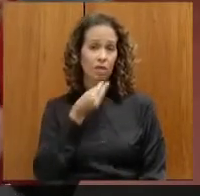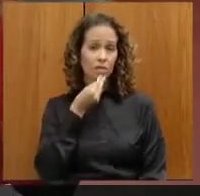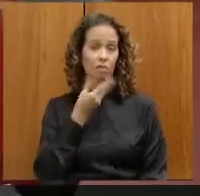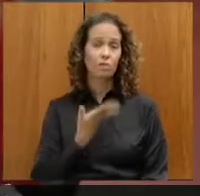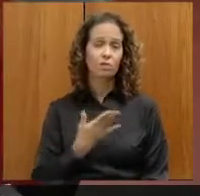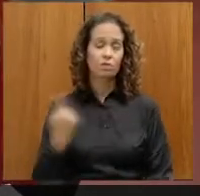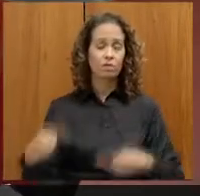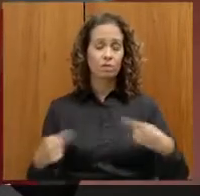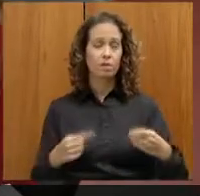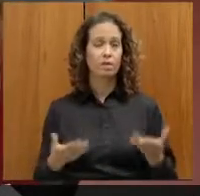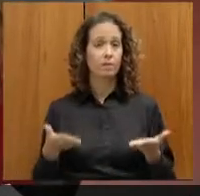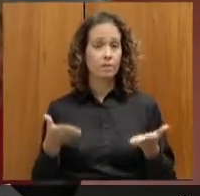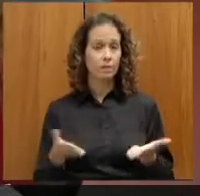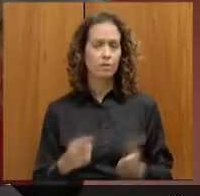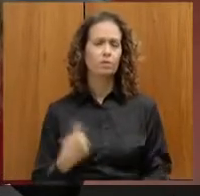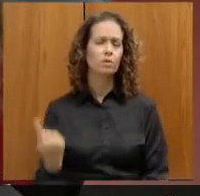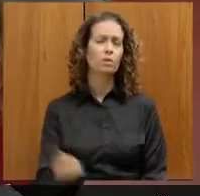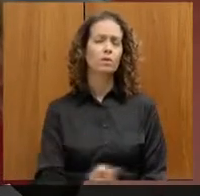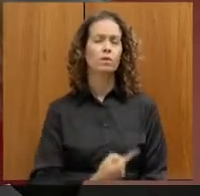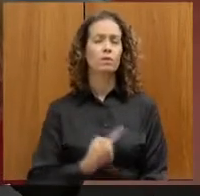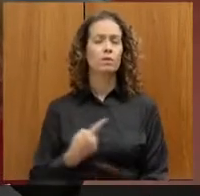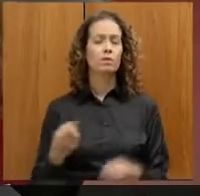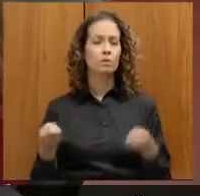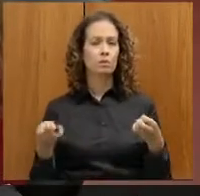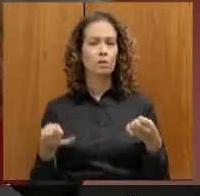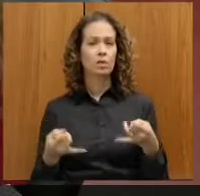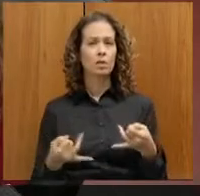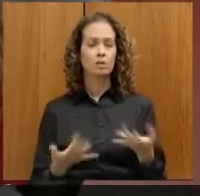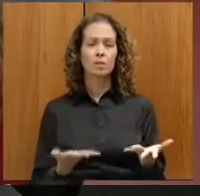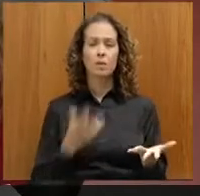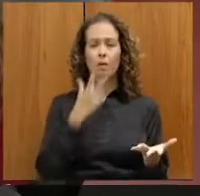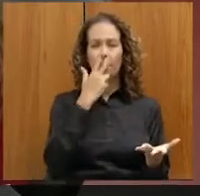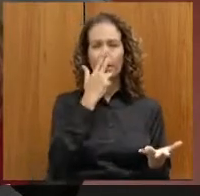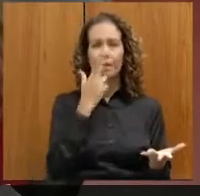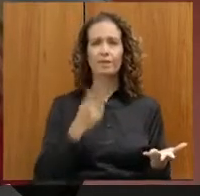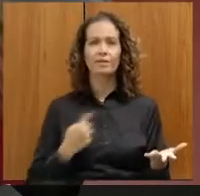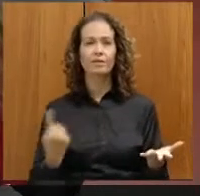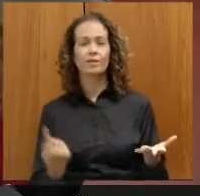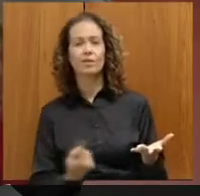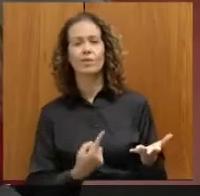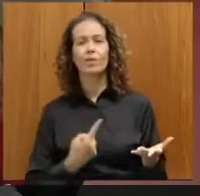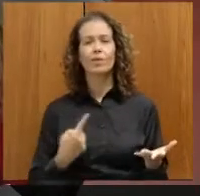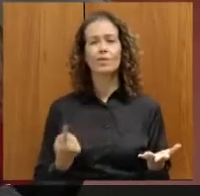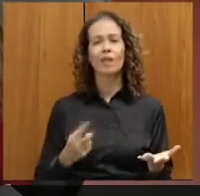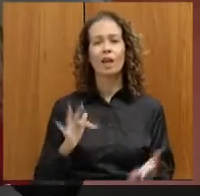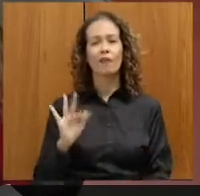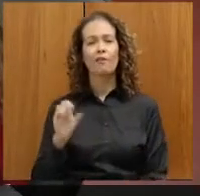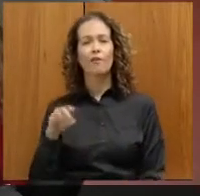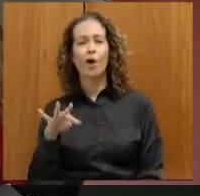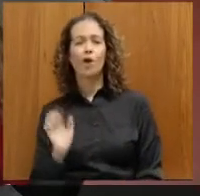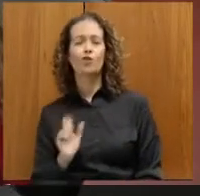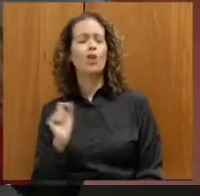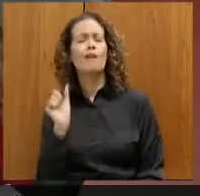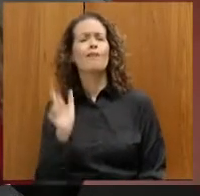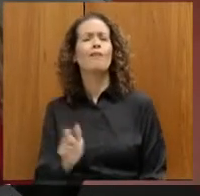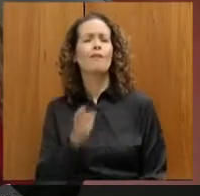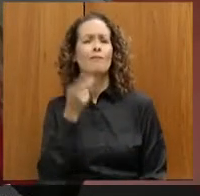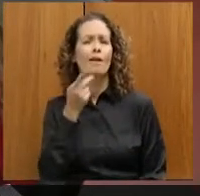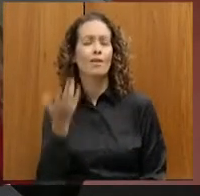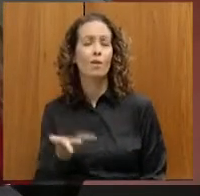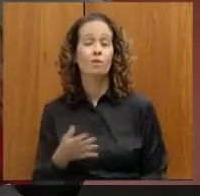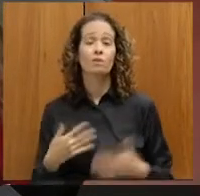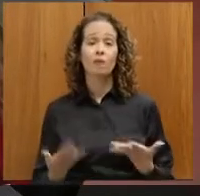isso e quando a gente fala É parece que é como se nós não tivéssemos Fontes Então eu peguei aqui o